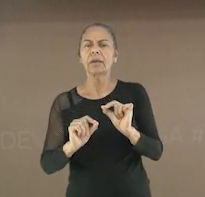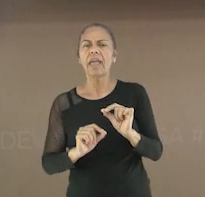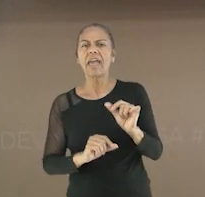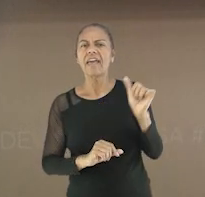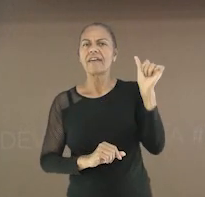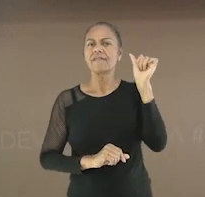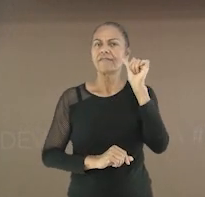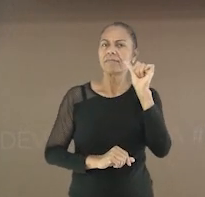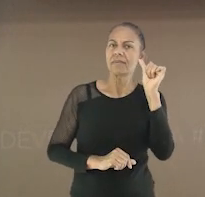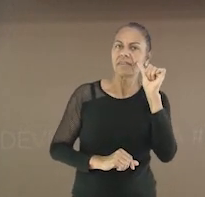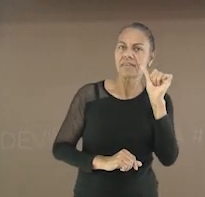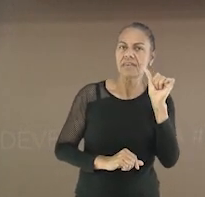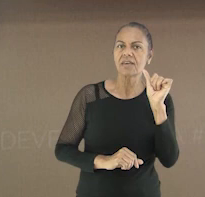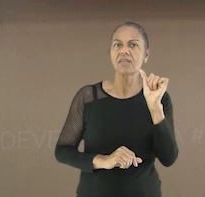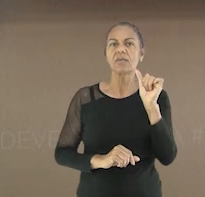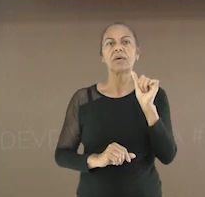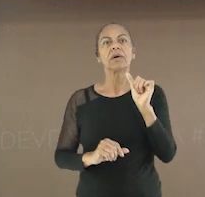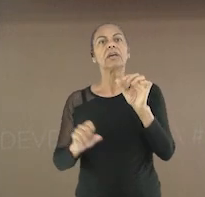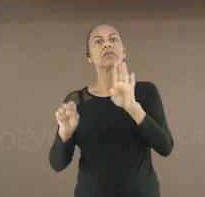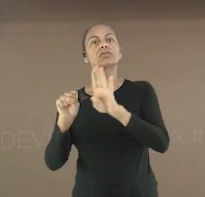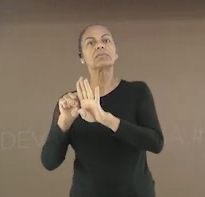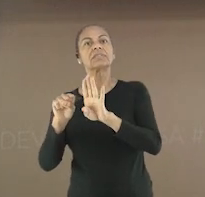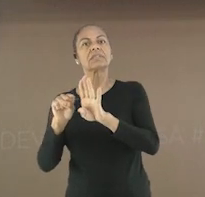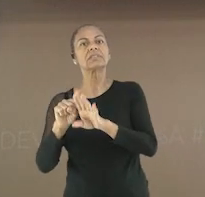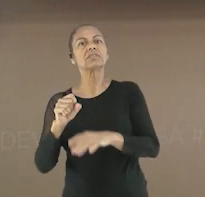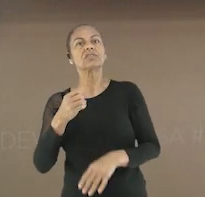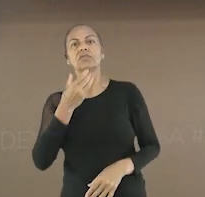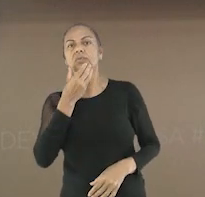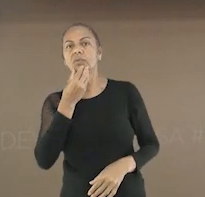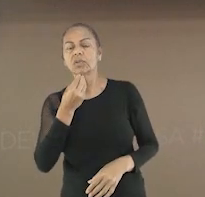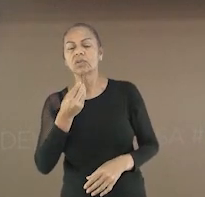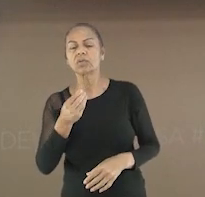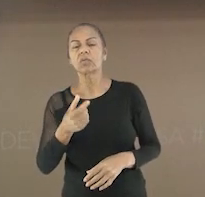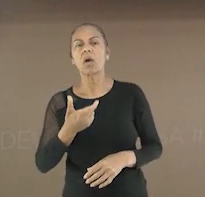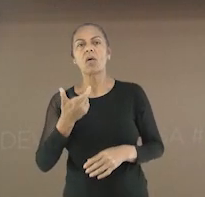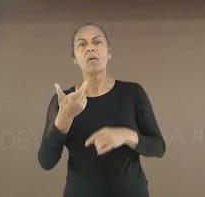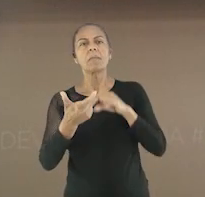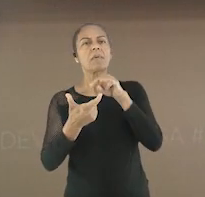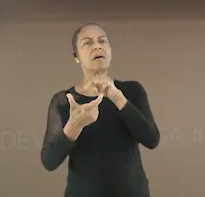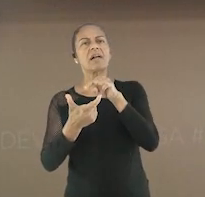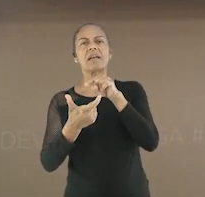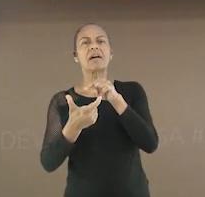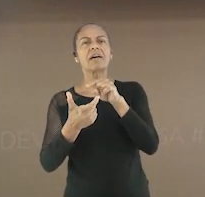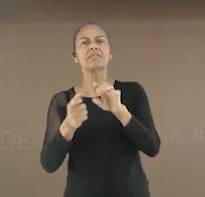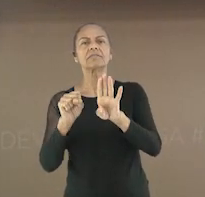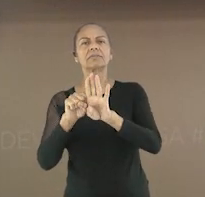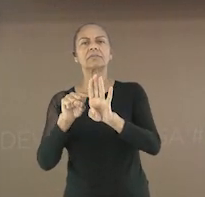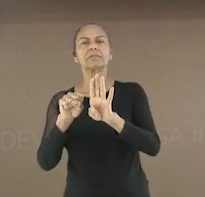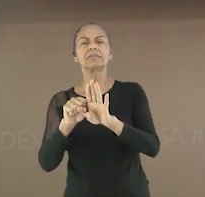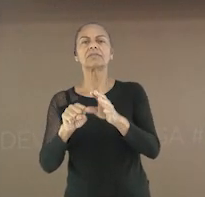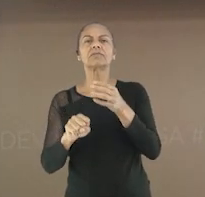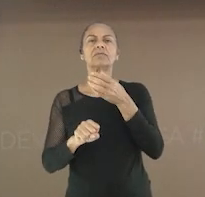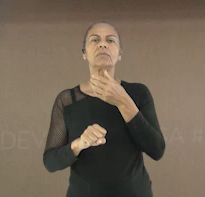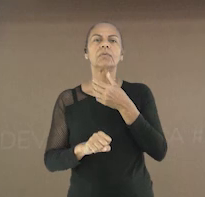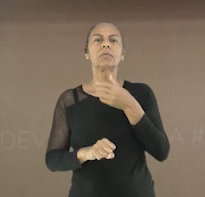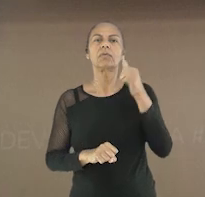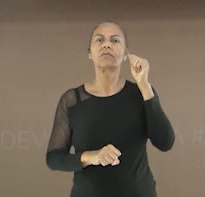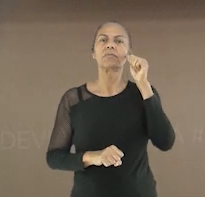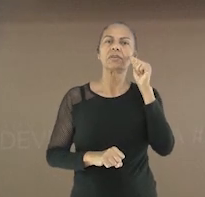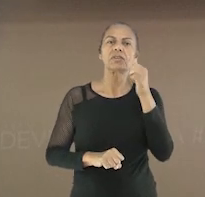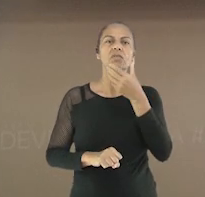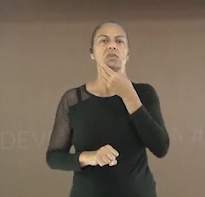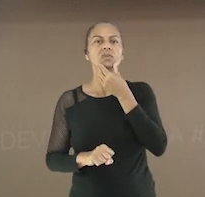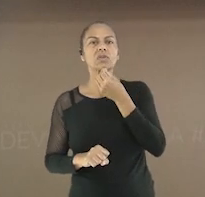Qual deles é um substantivo feminino e qual deles é um substantivo masculino? Qual palavra